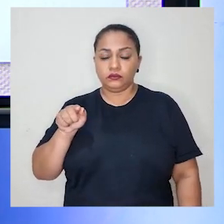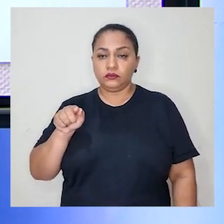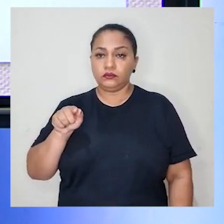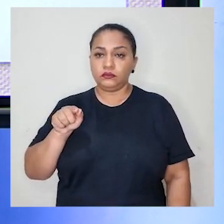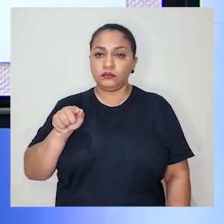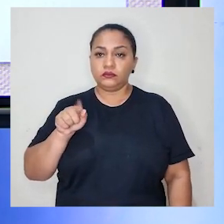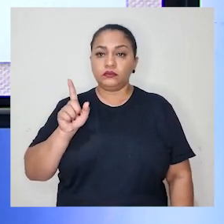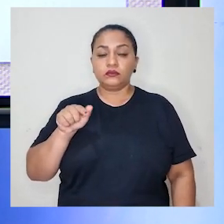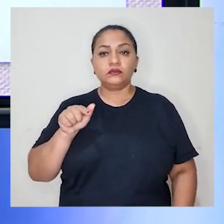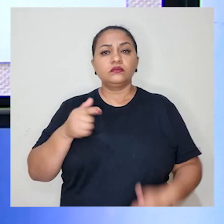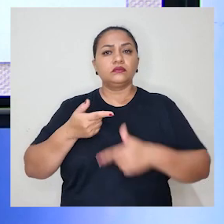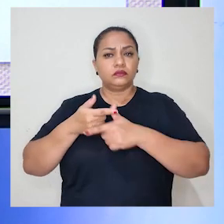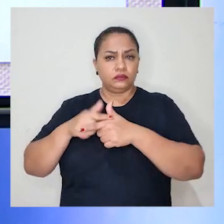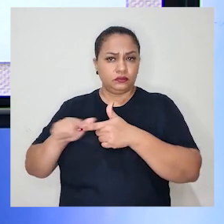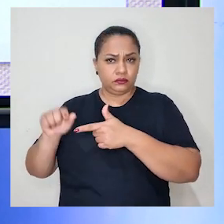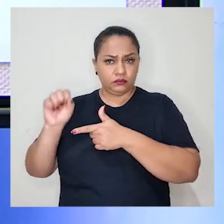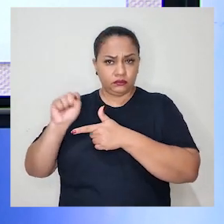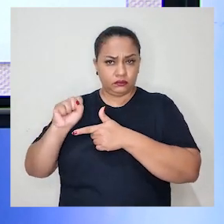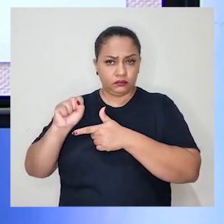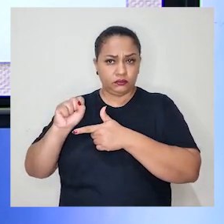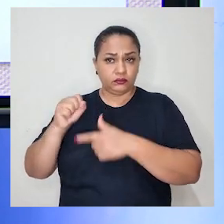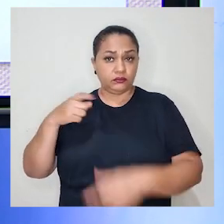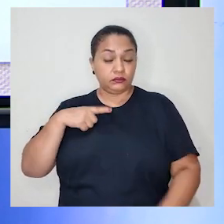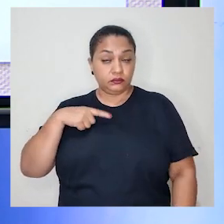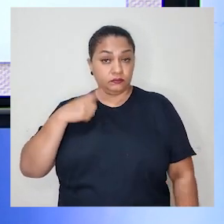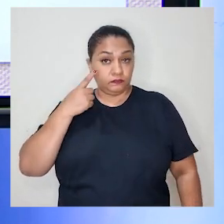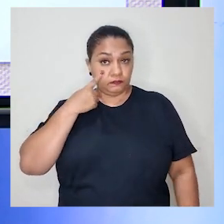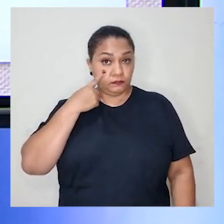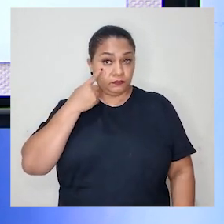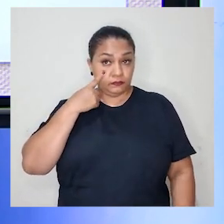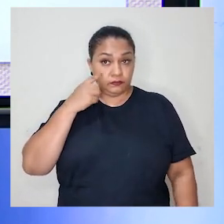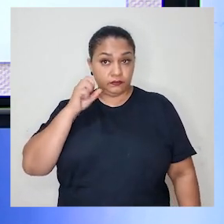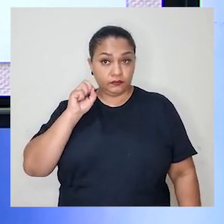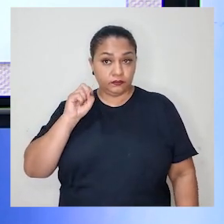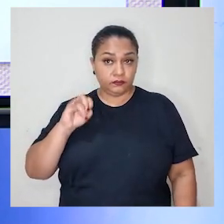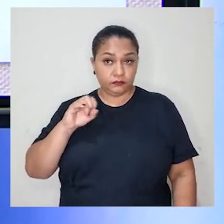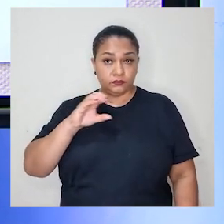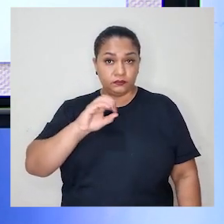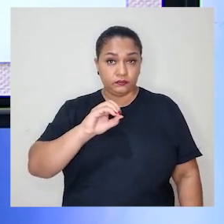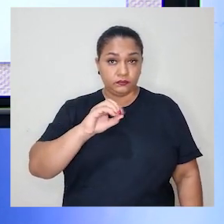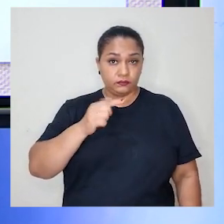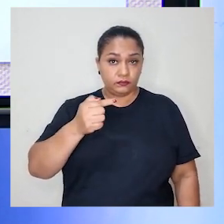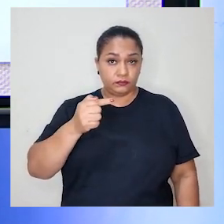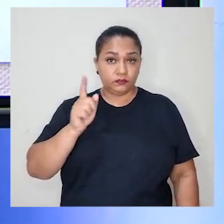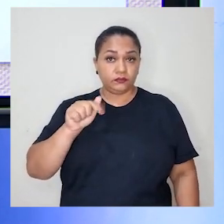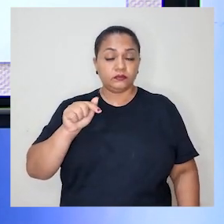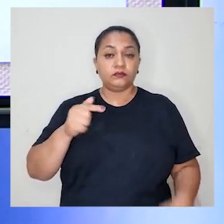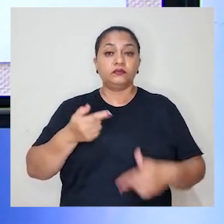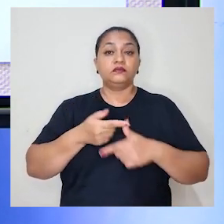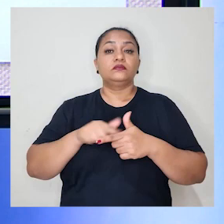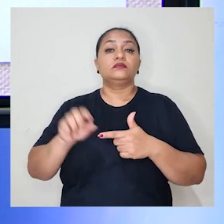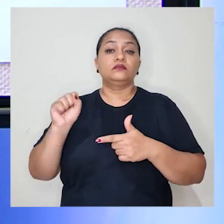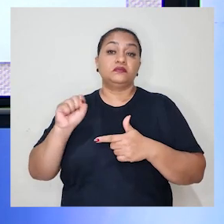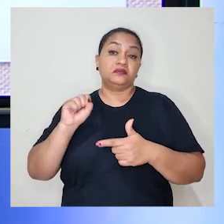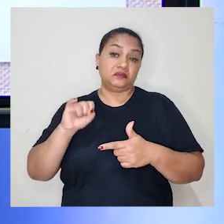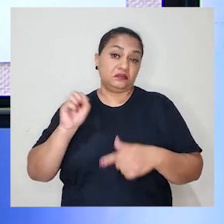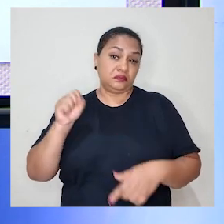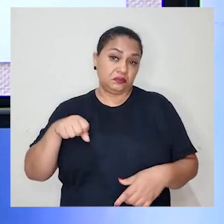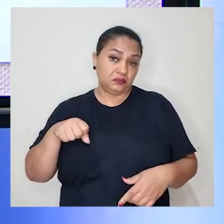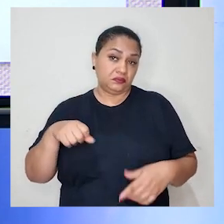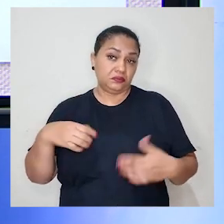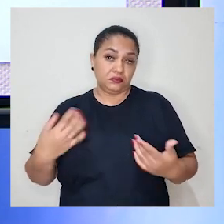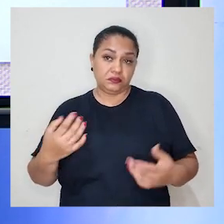072 é divisível por 8? Nós temos que verificar se o 072 é divisível por 8. Se for,